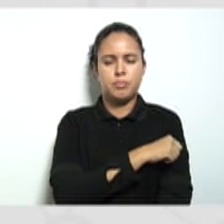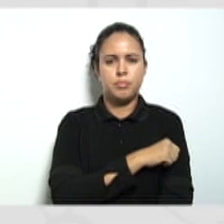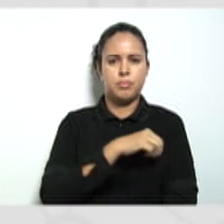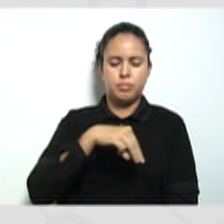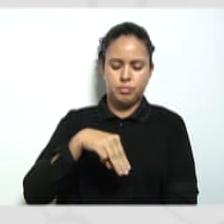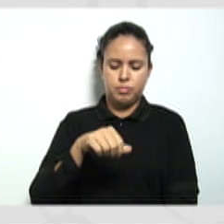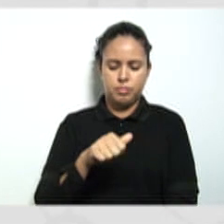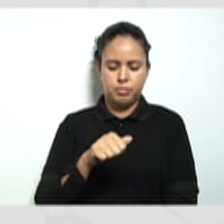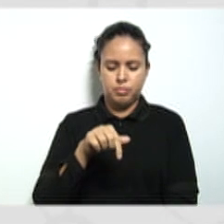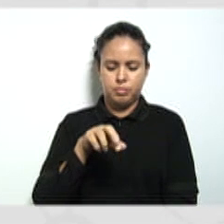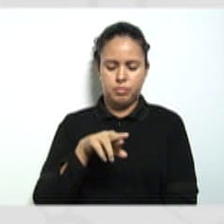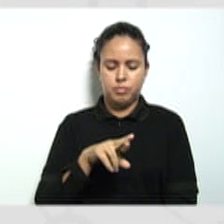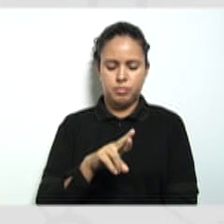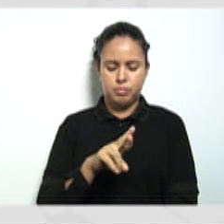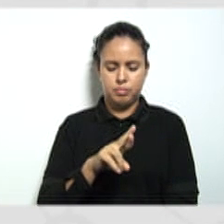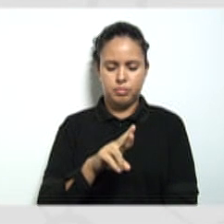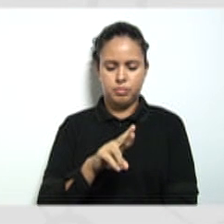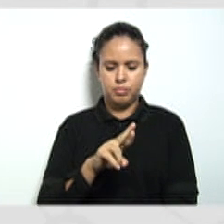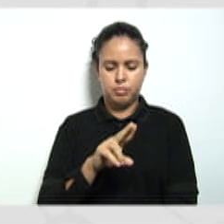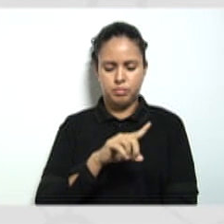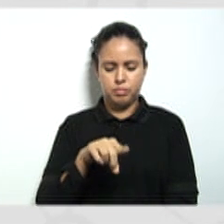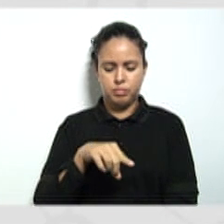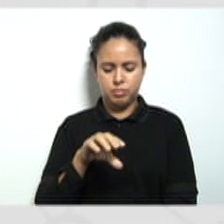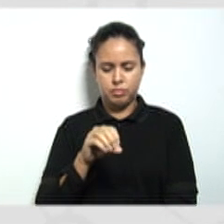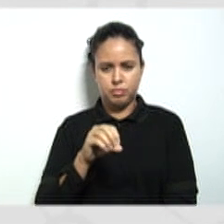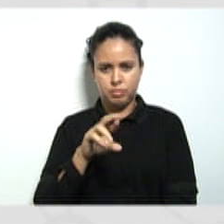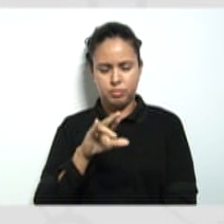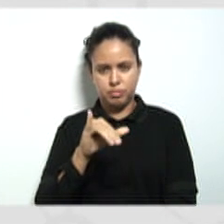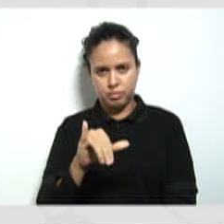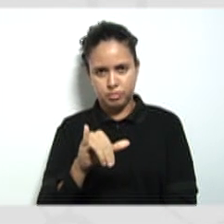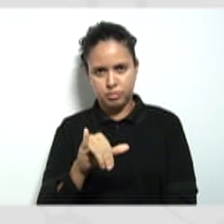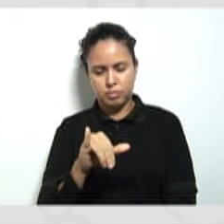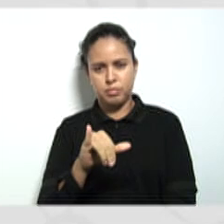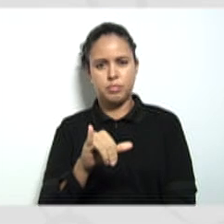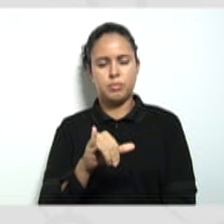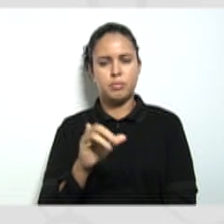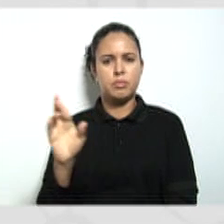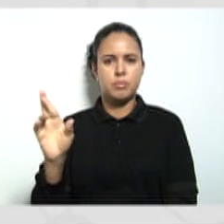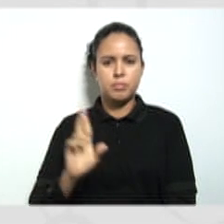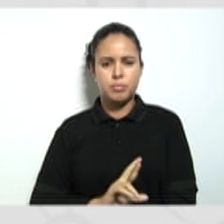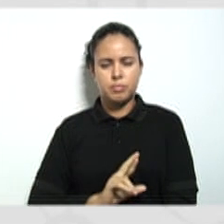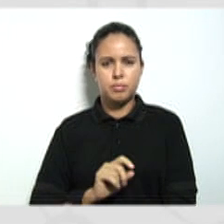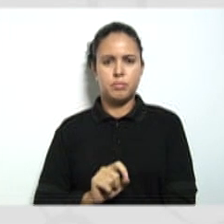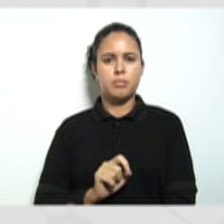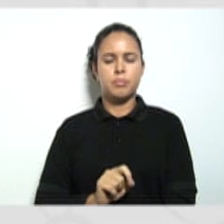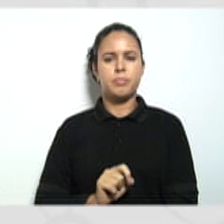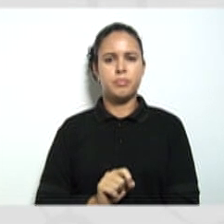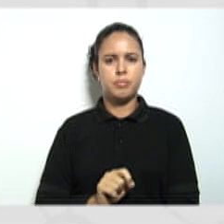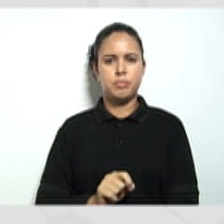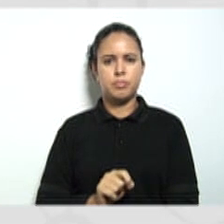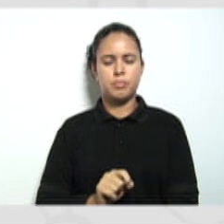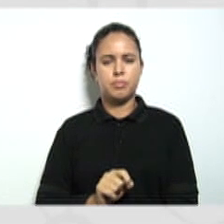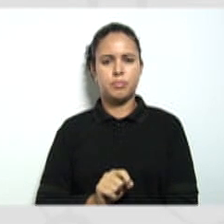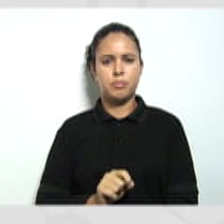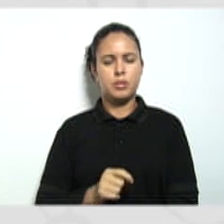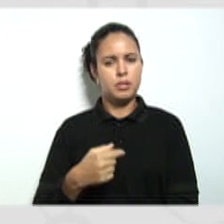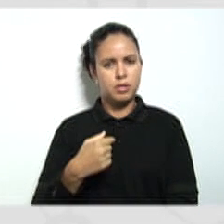Marjorie, da Escola Marechal Rondon, de Buritis. A Marjorie responde: sou